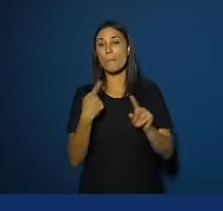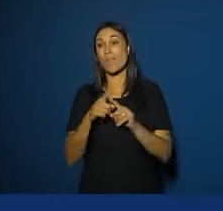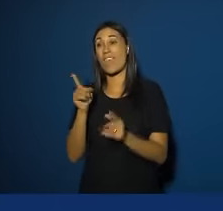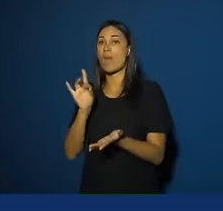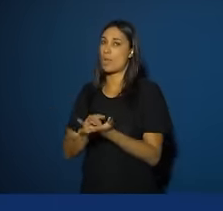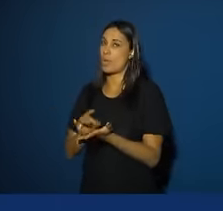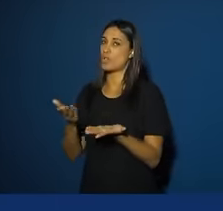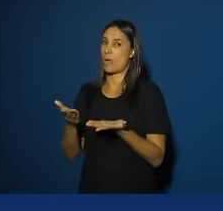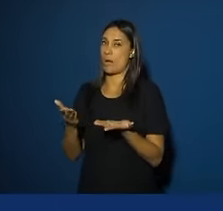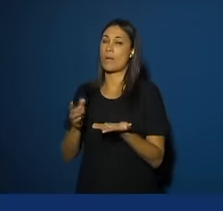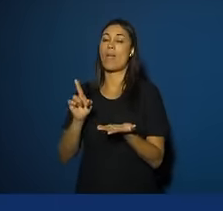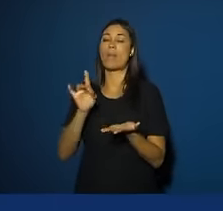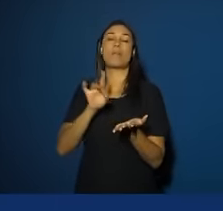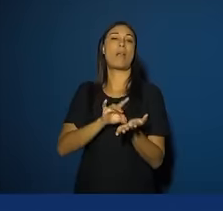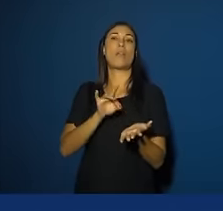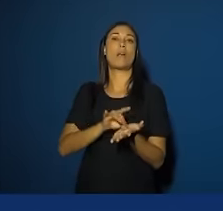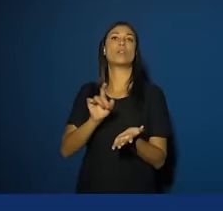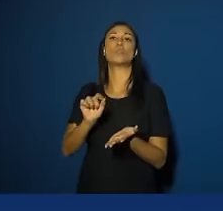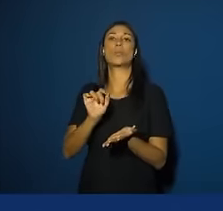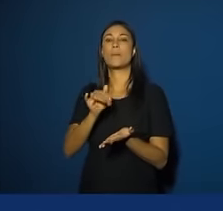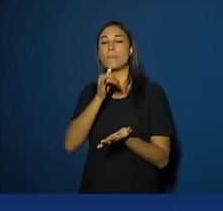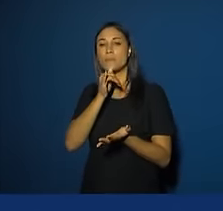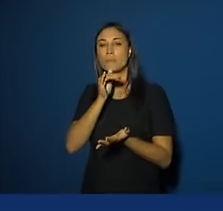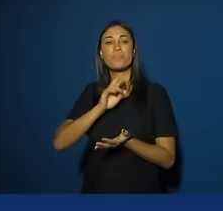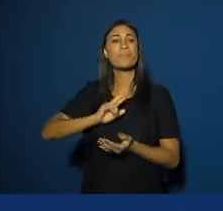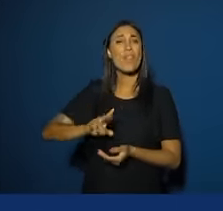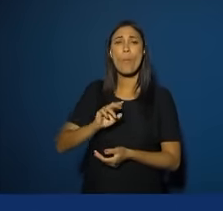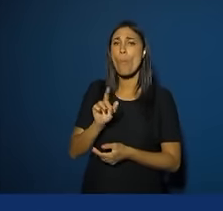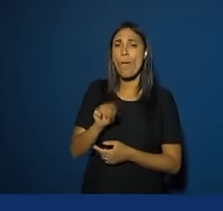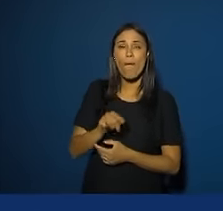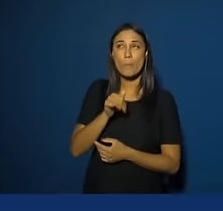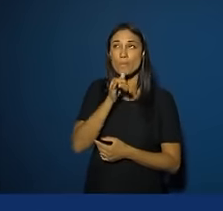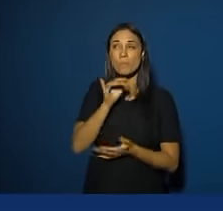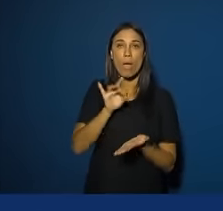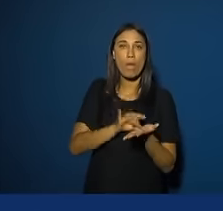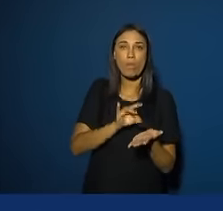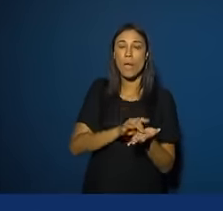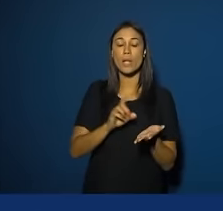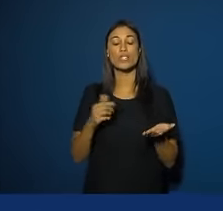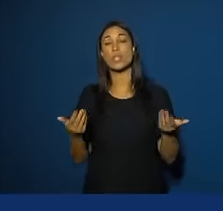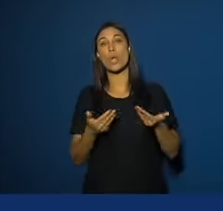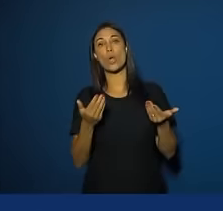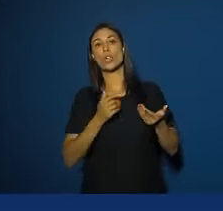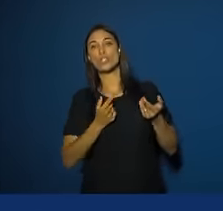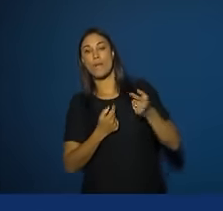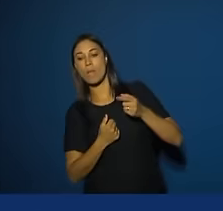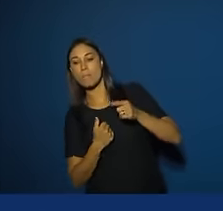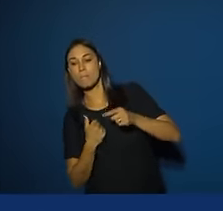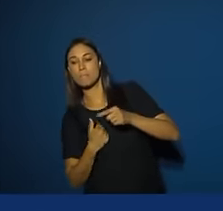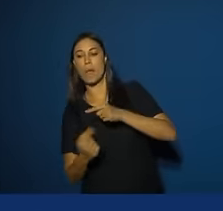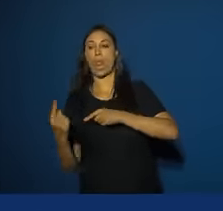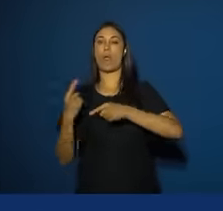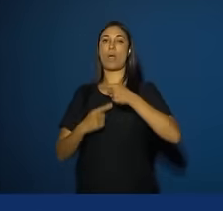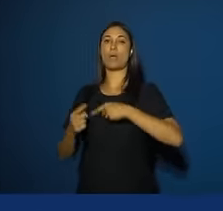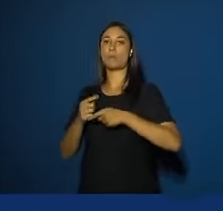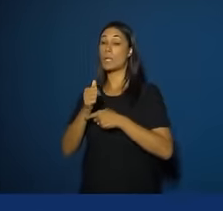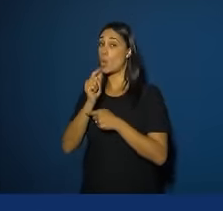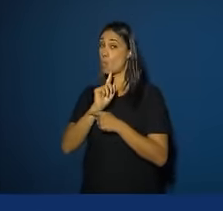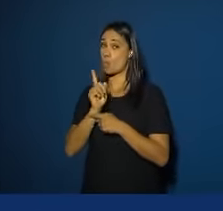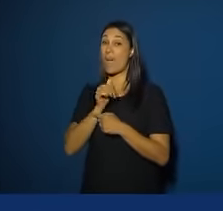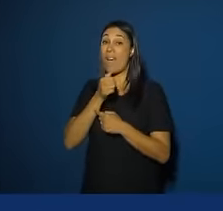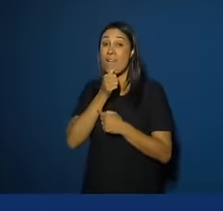realidade essa é uma realidade e não é uma realidade que agora a gente vai passar a convergir a gente ainda